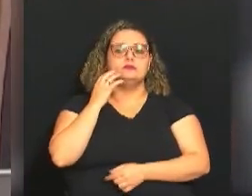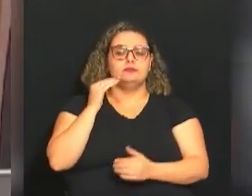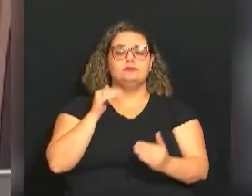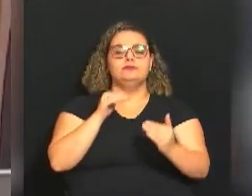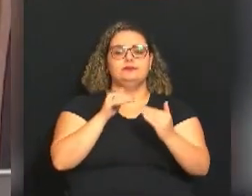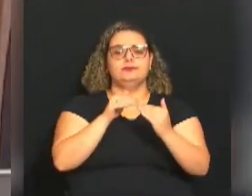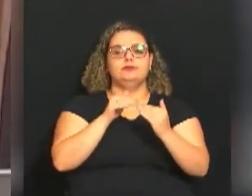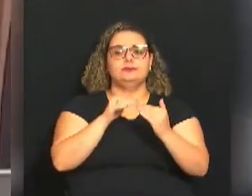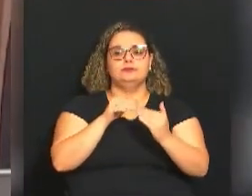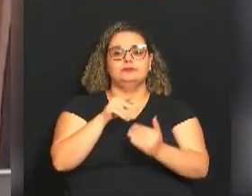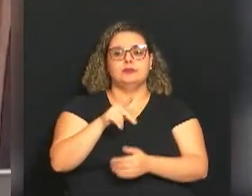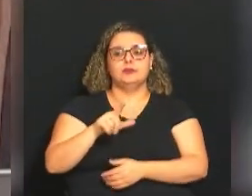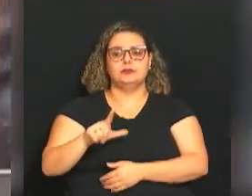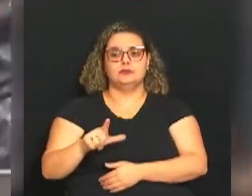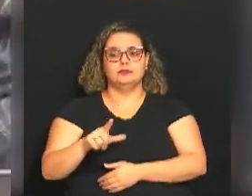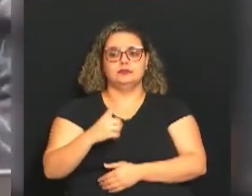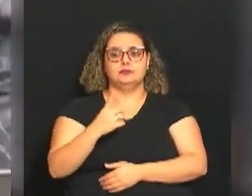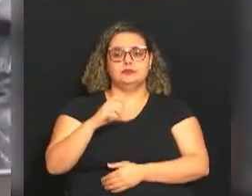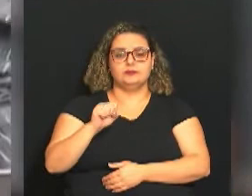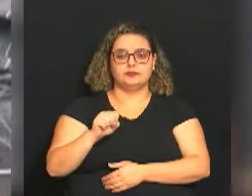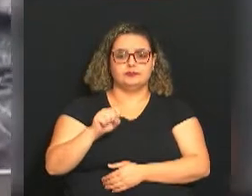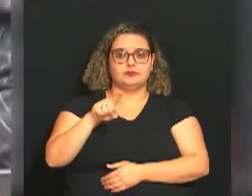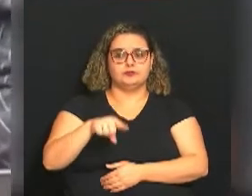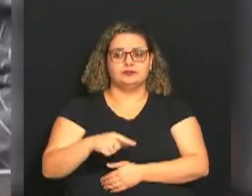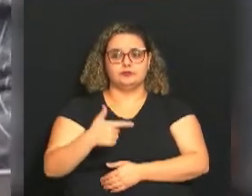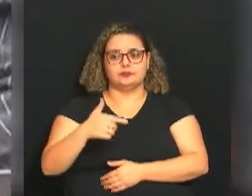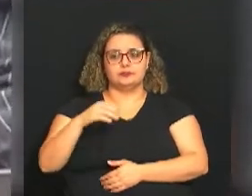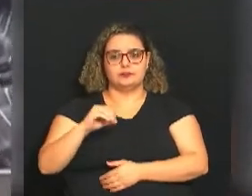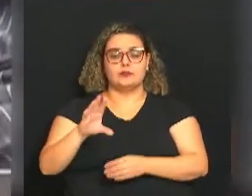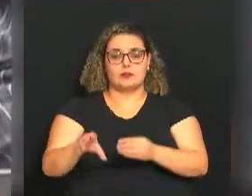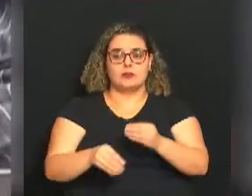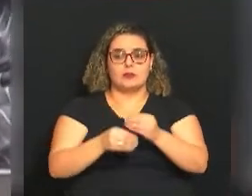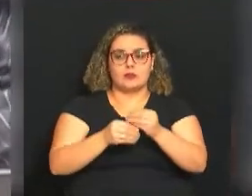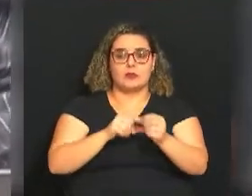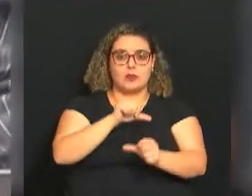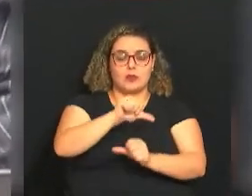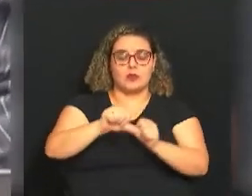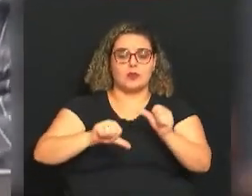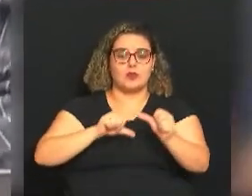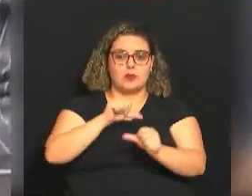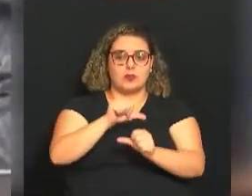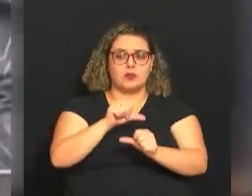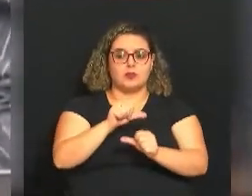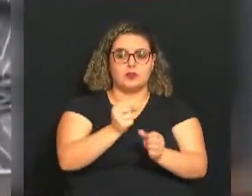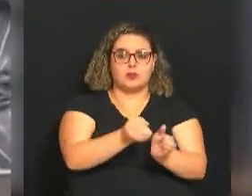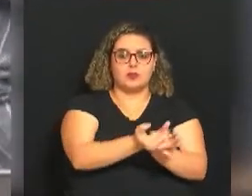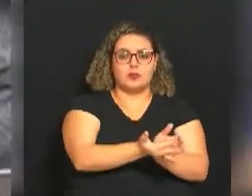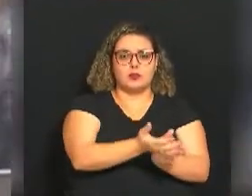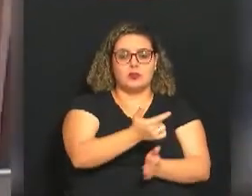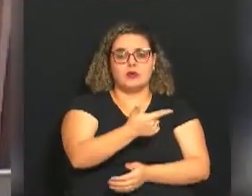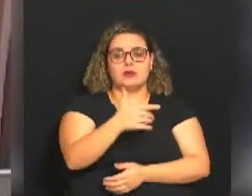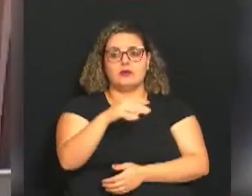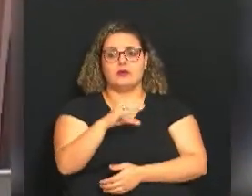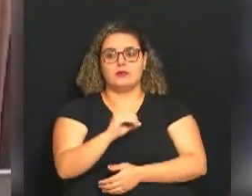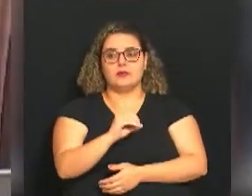ao PLO 18 de 2020 e a emenda modificativa de folhas 20,